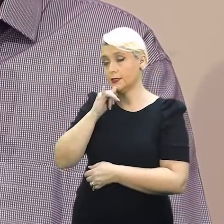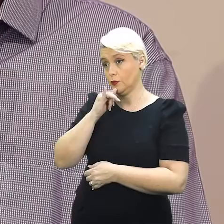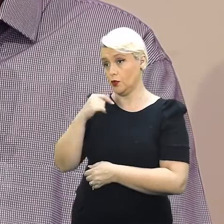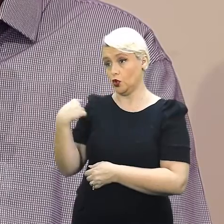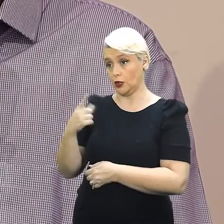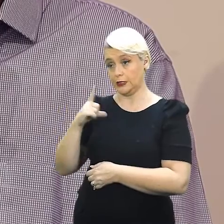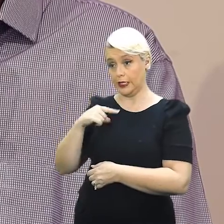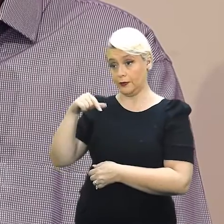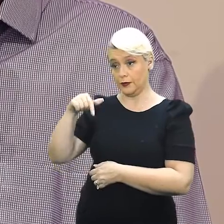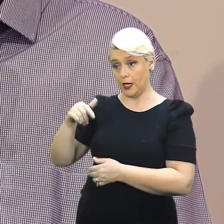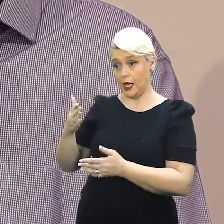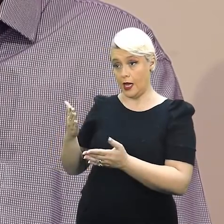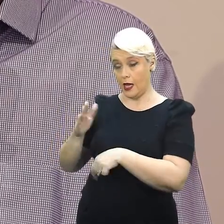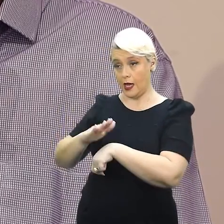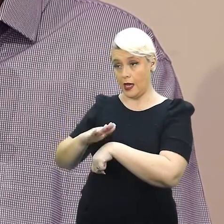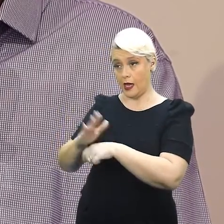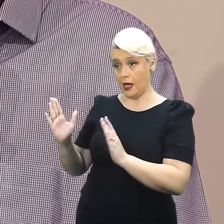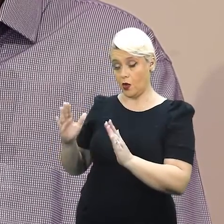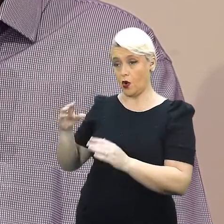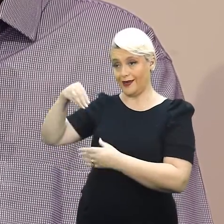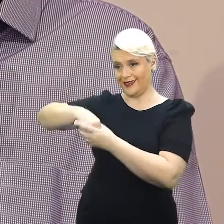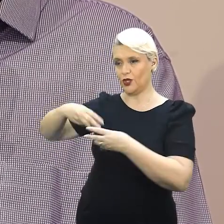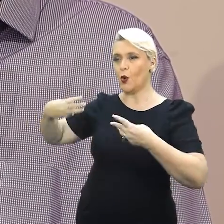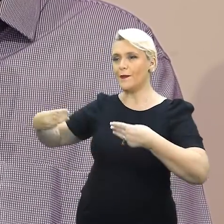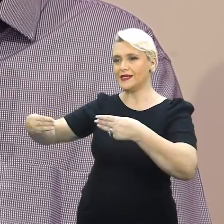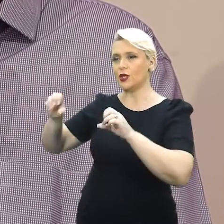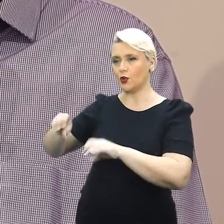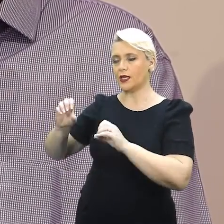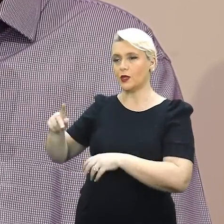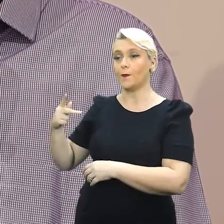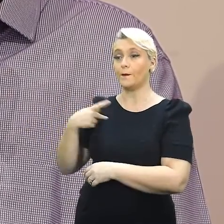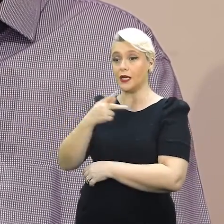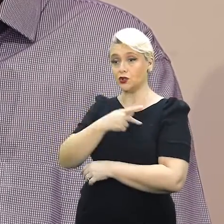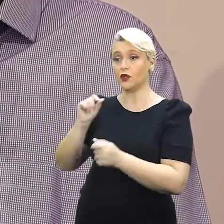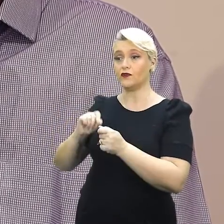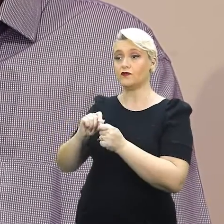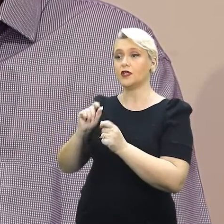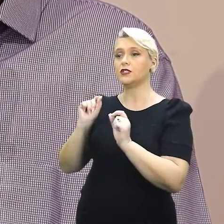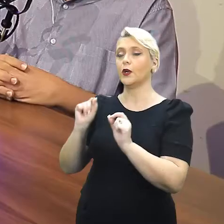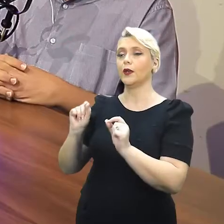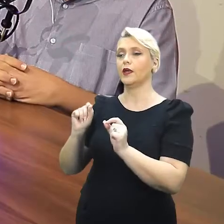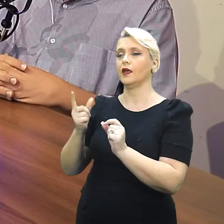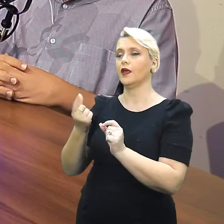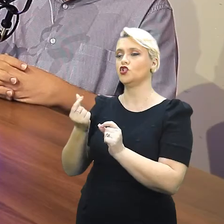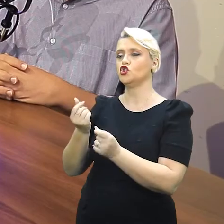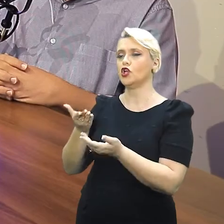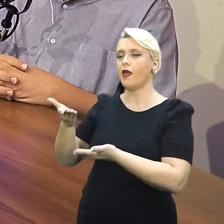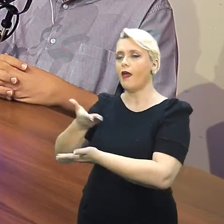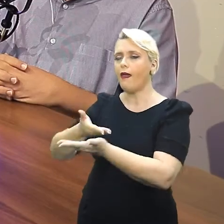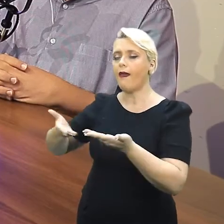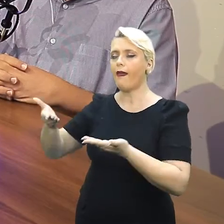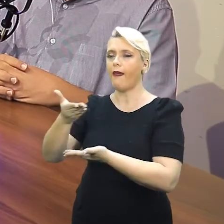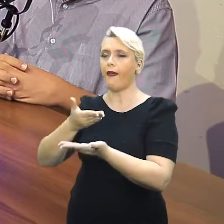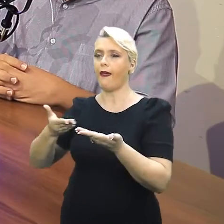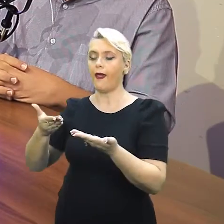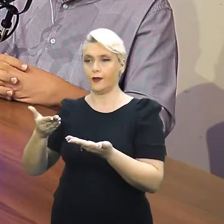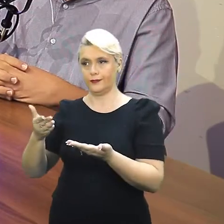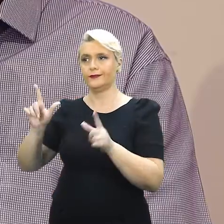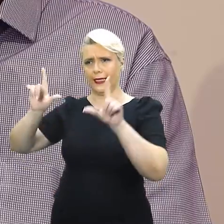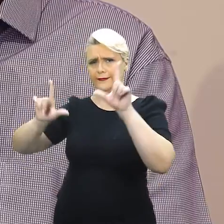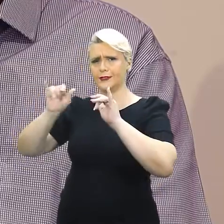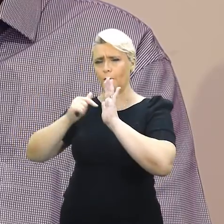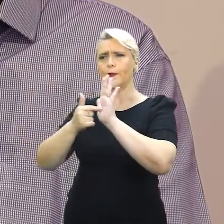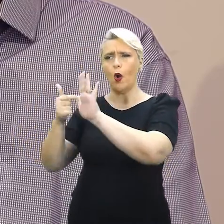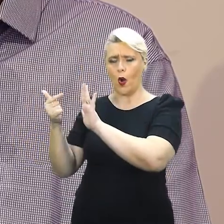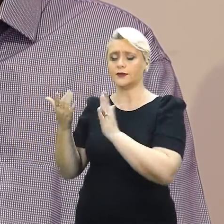nós temos agora uma questão aí no MEC, né, de pastores aí fazendo lobby, né, segundo a imprensa,